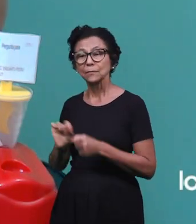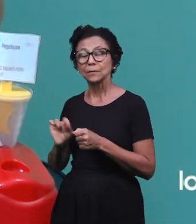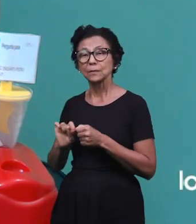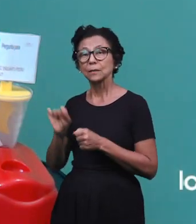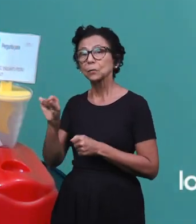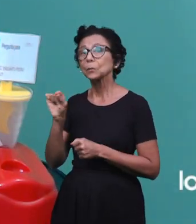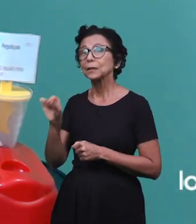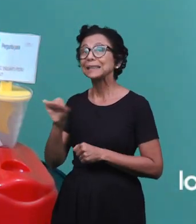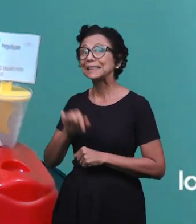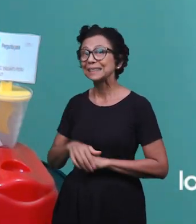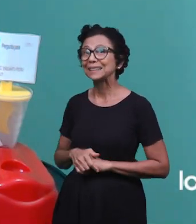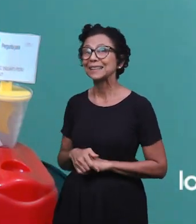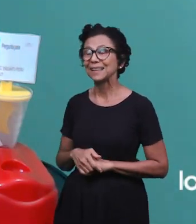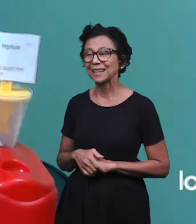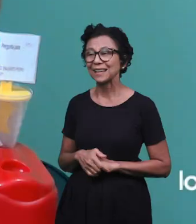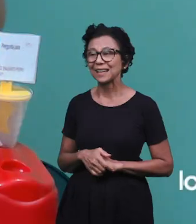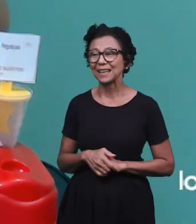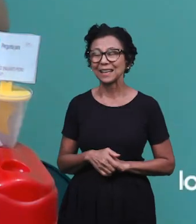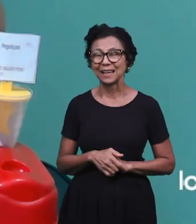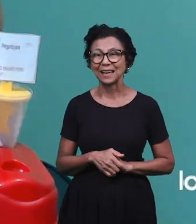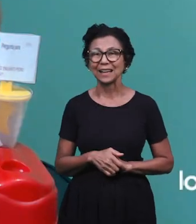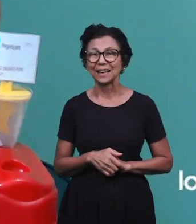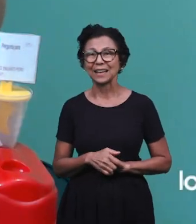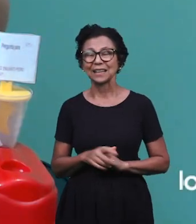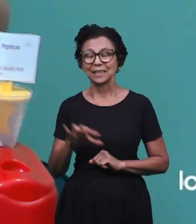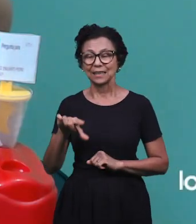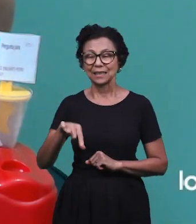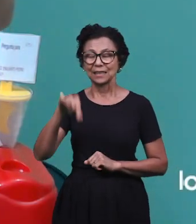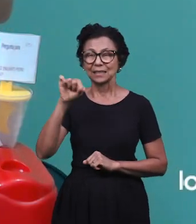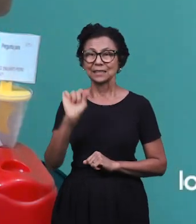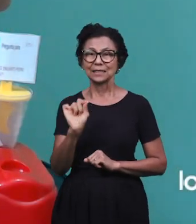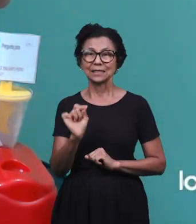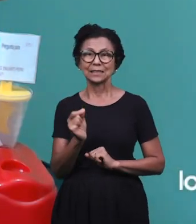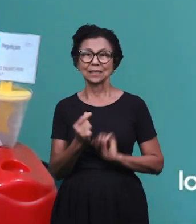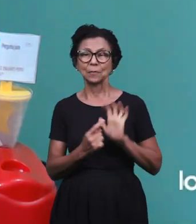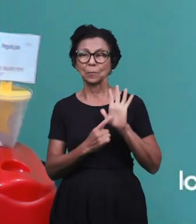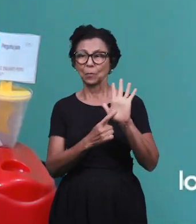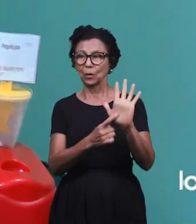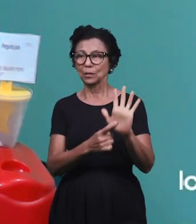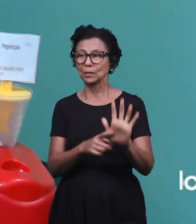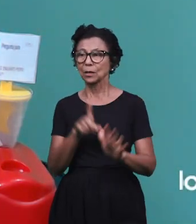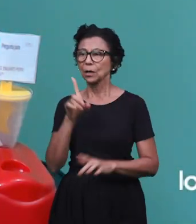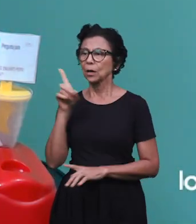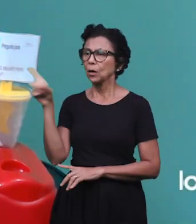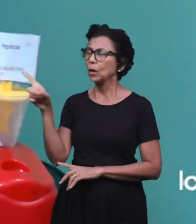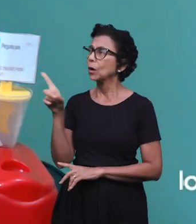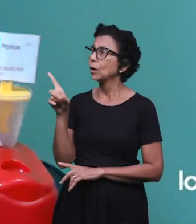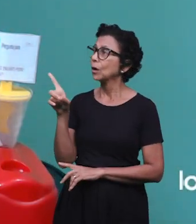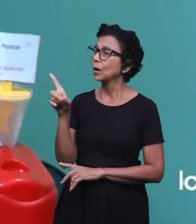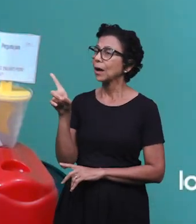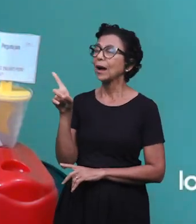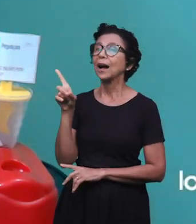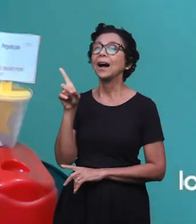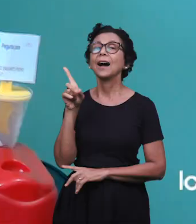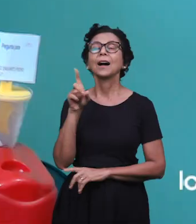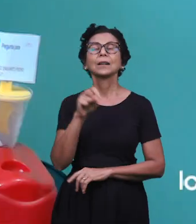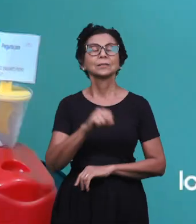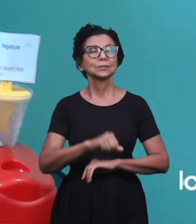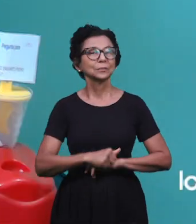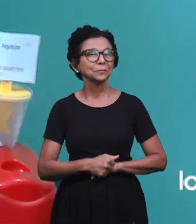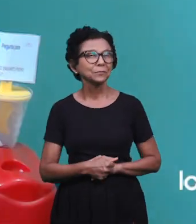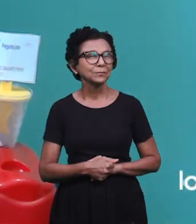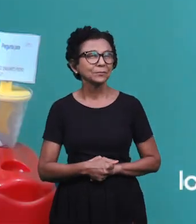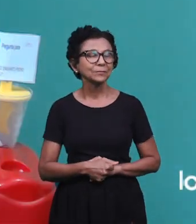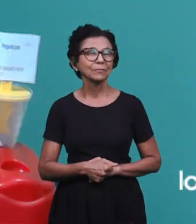Tá aqui dentro a resposta. A gente entrega para a criança, deixa a criança retirar. Ó, deixa eu ver o que foi. A